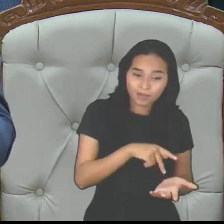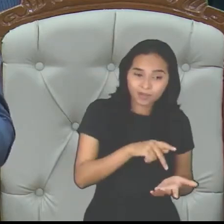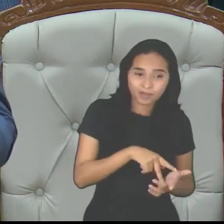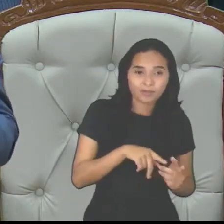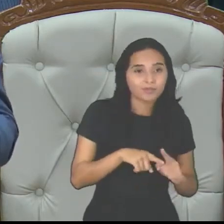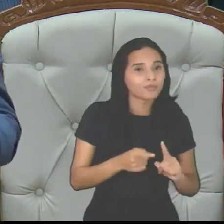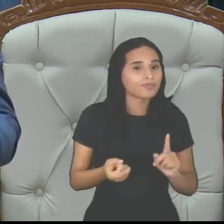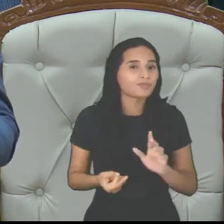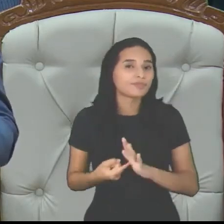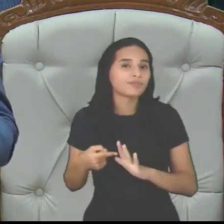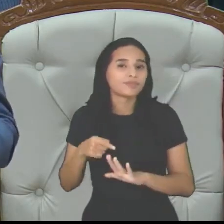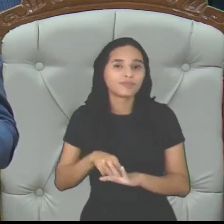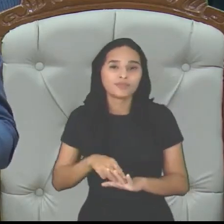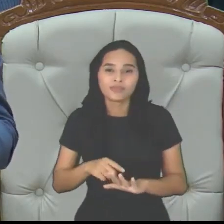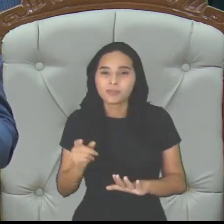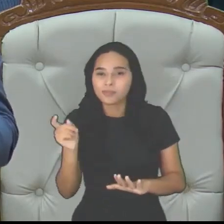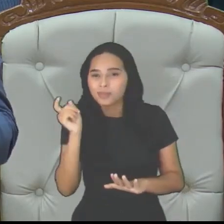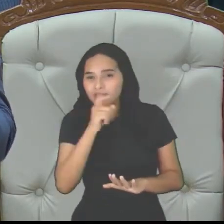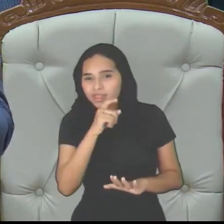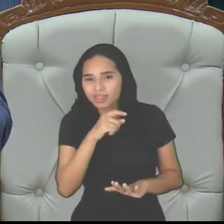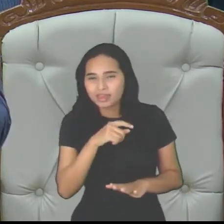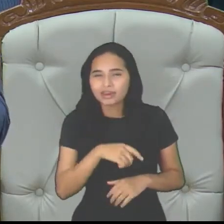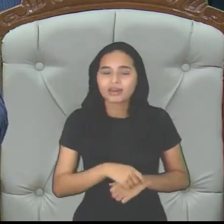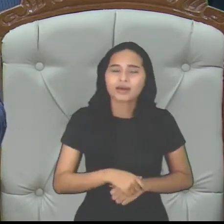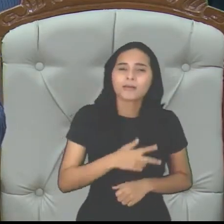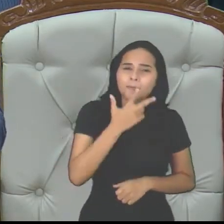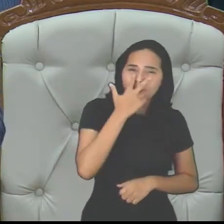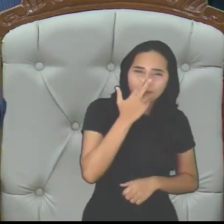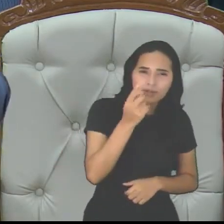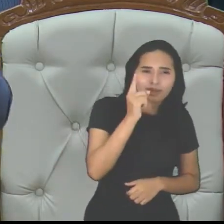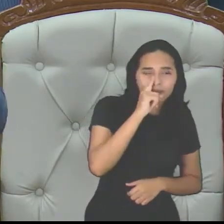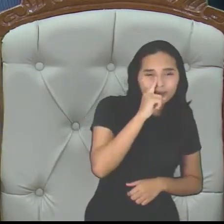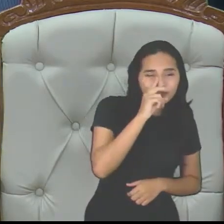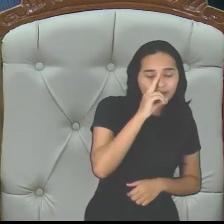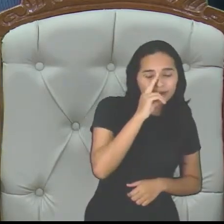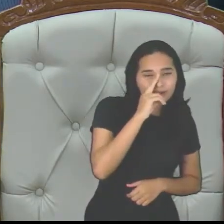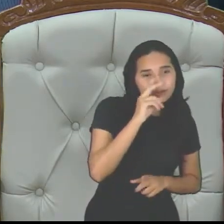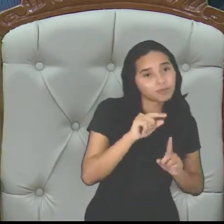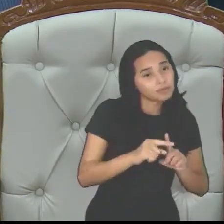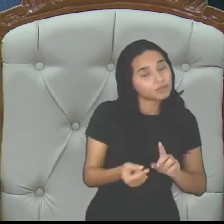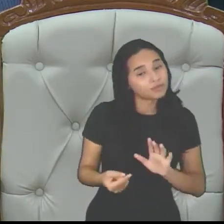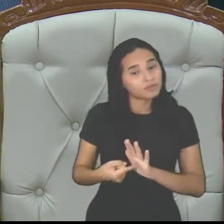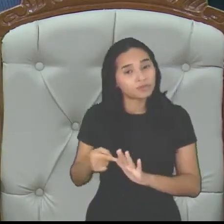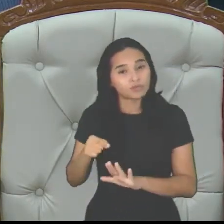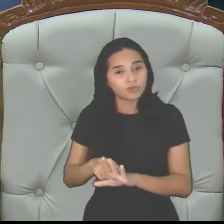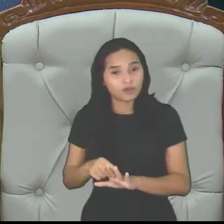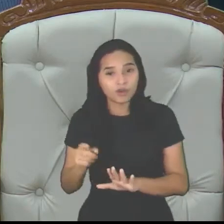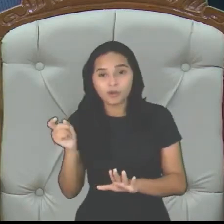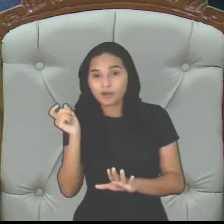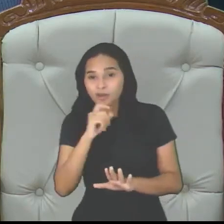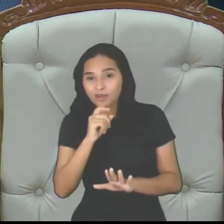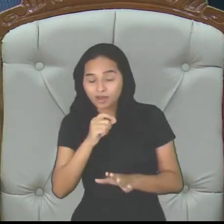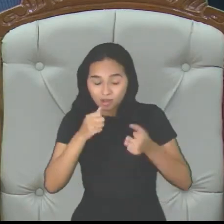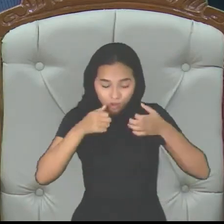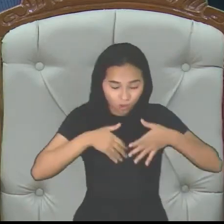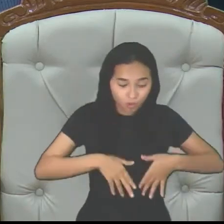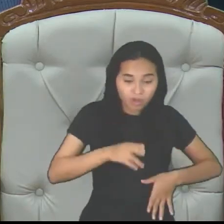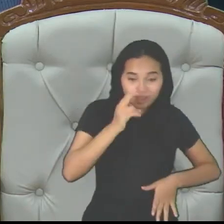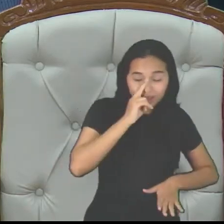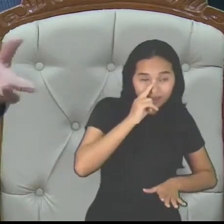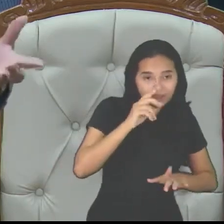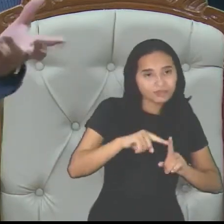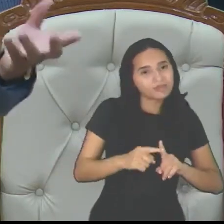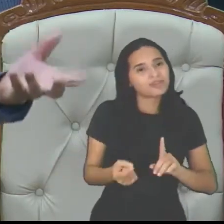não é. Parece crente, mas não é crente. Se veste como crente, mas não